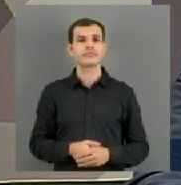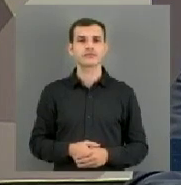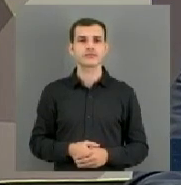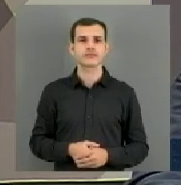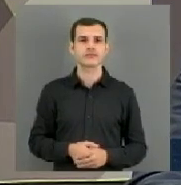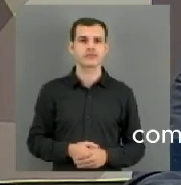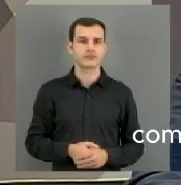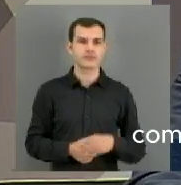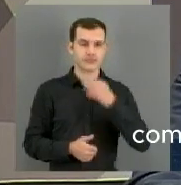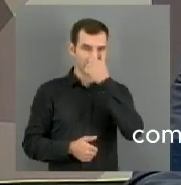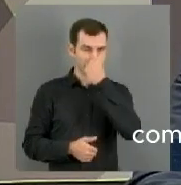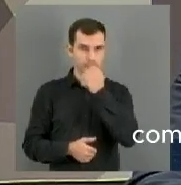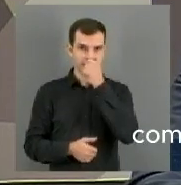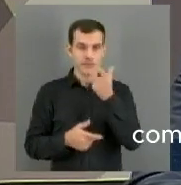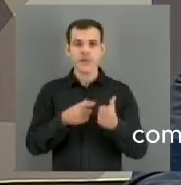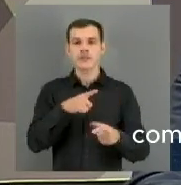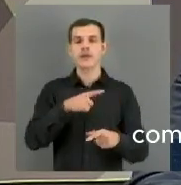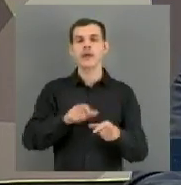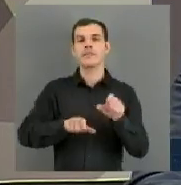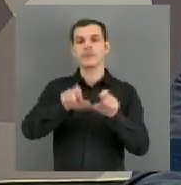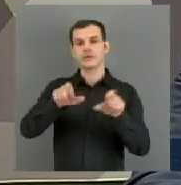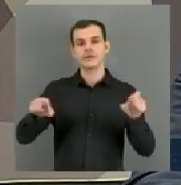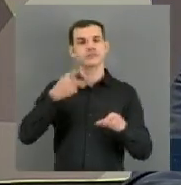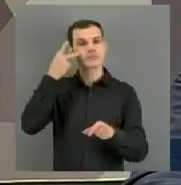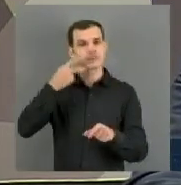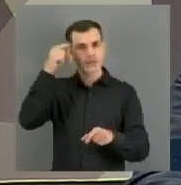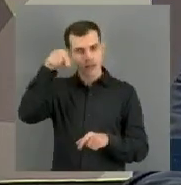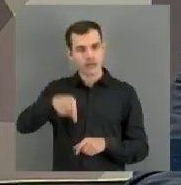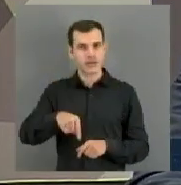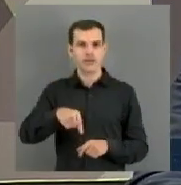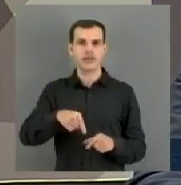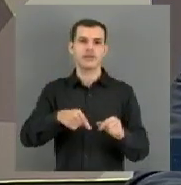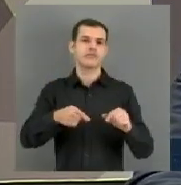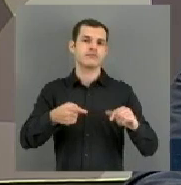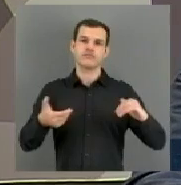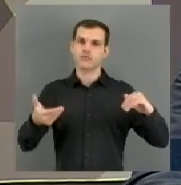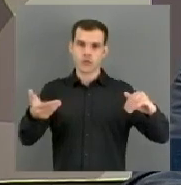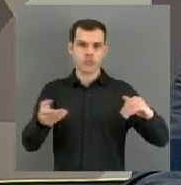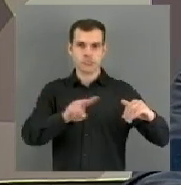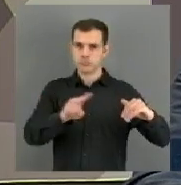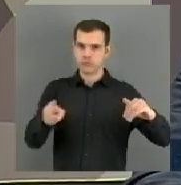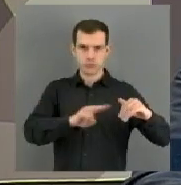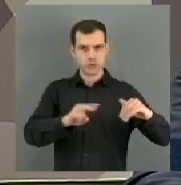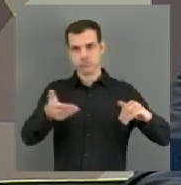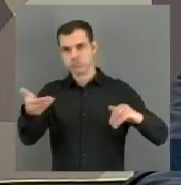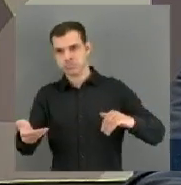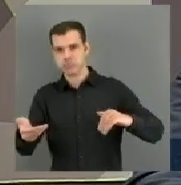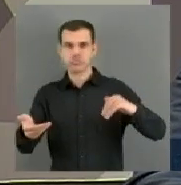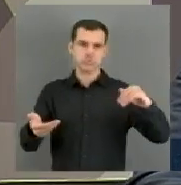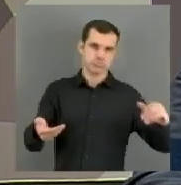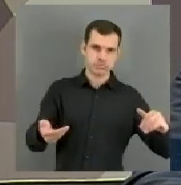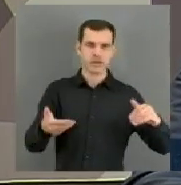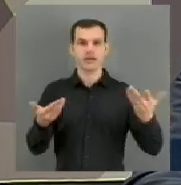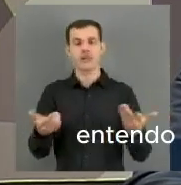criar ilações sobre o comportamento de membros desse Parlamento, seja do Senado, seja da Câmara de Deputados, e eu, como um